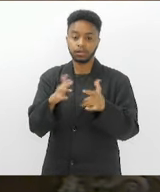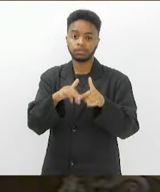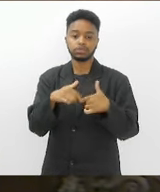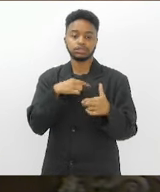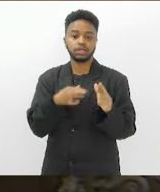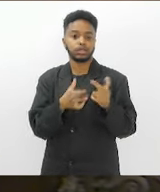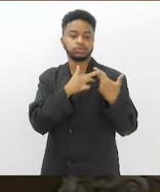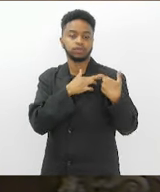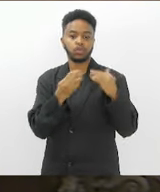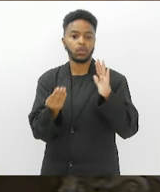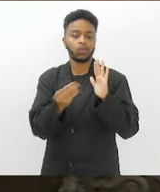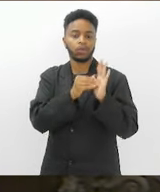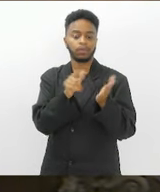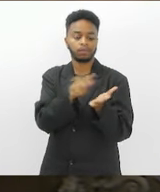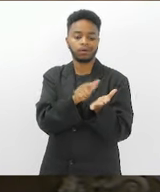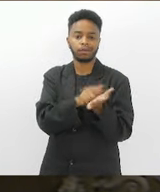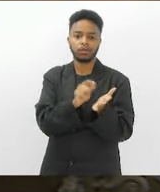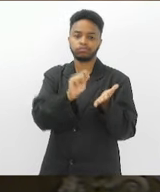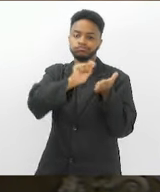muito grande.